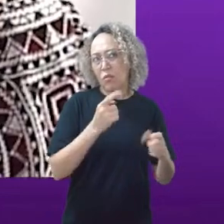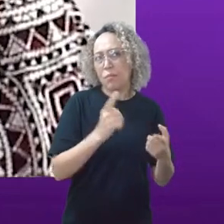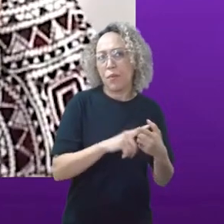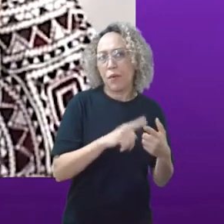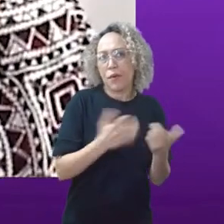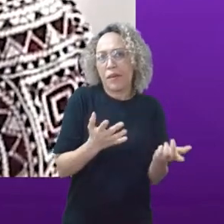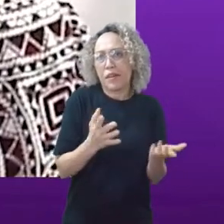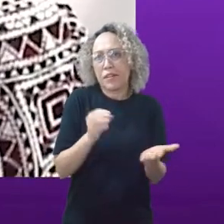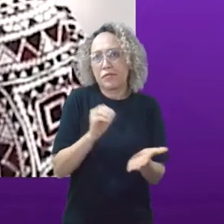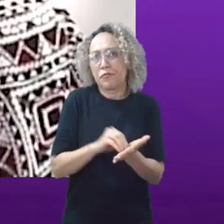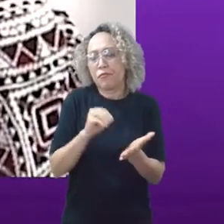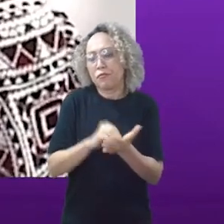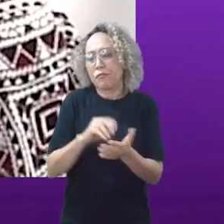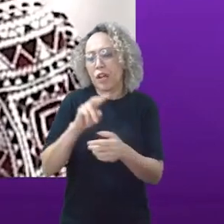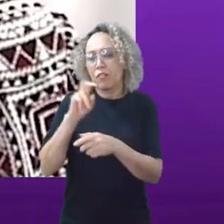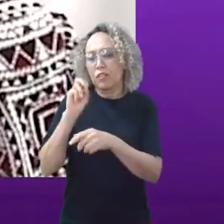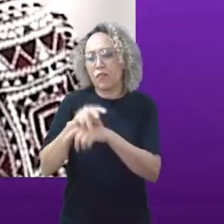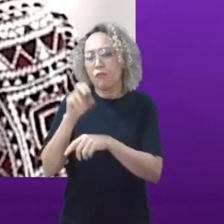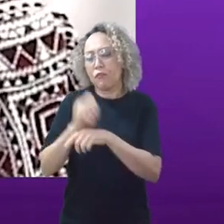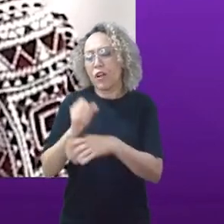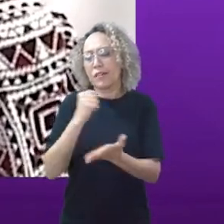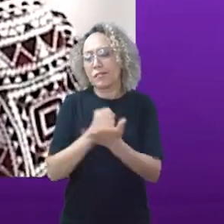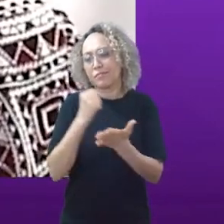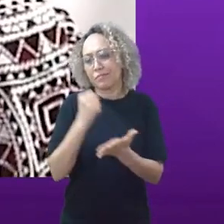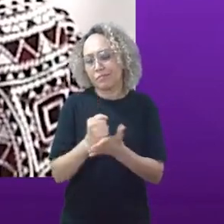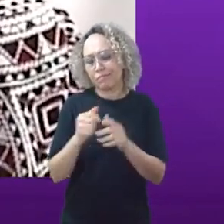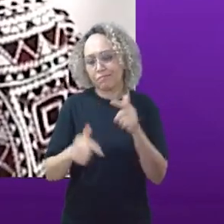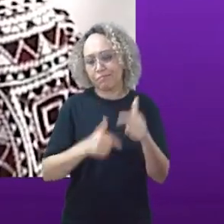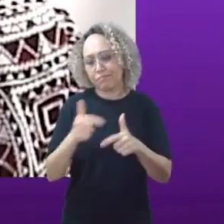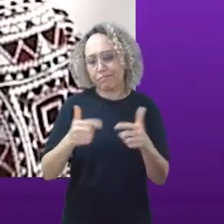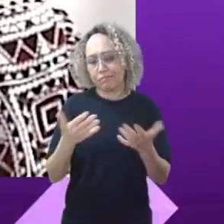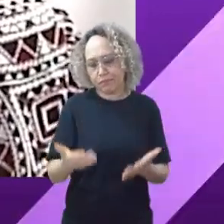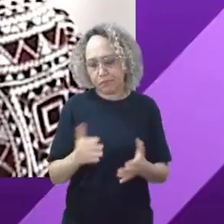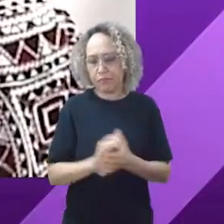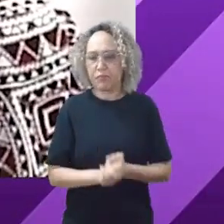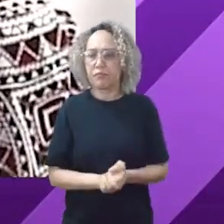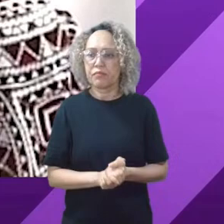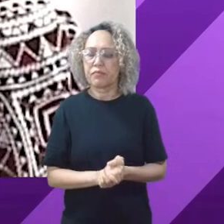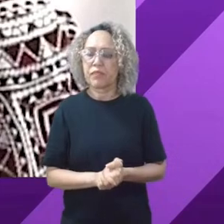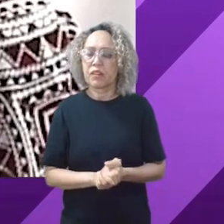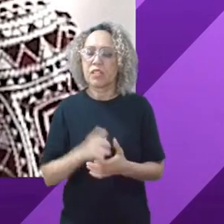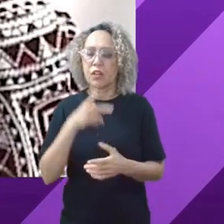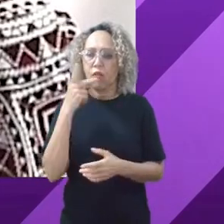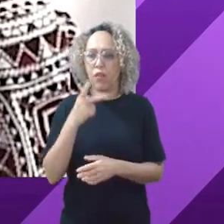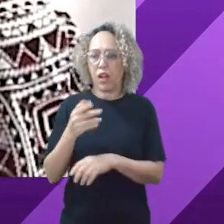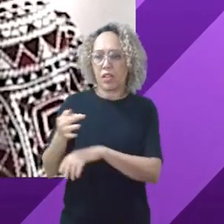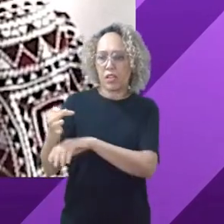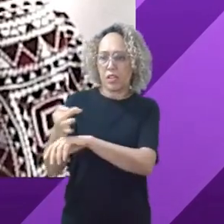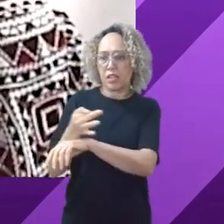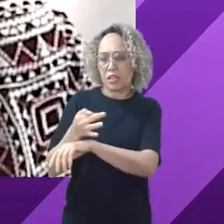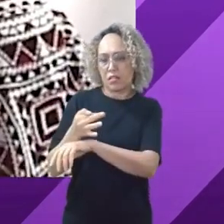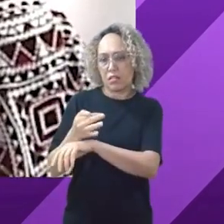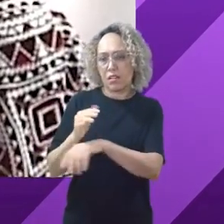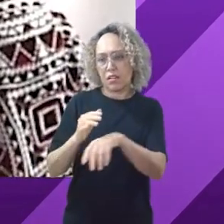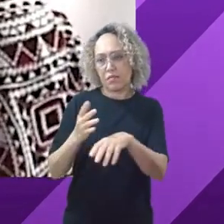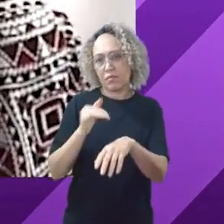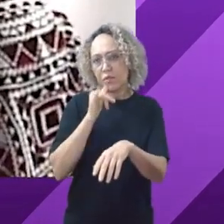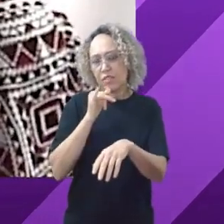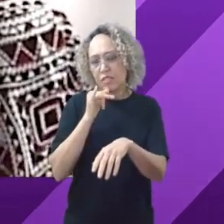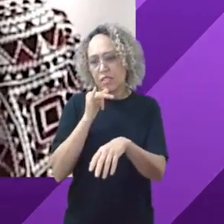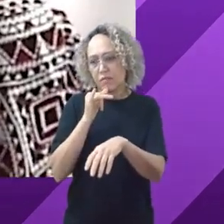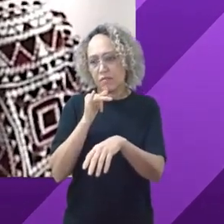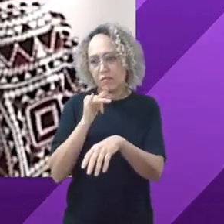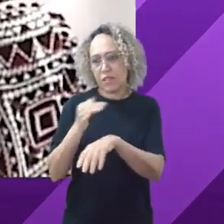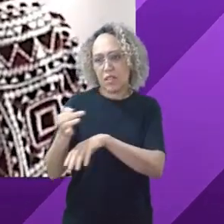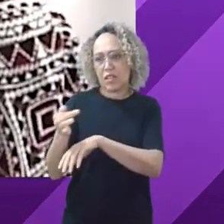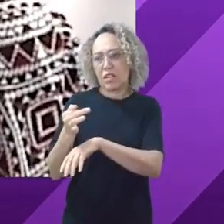informalidade, novamente a gente vai encontrar homens, sejam eles negros, sejam eles não